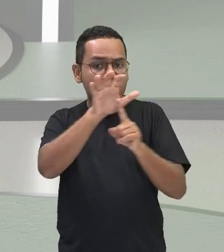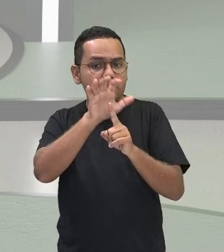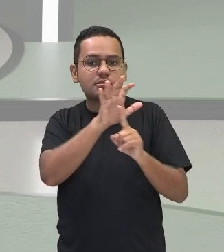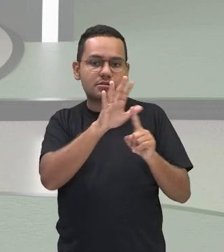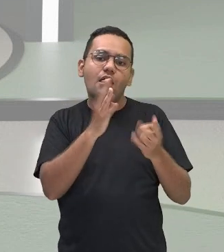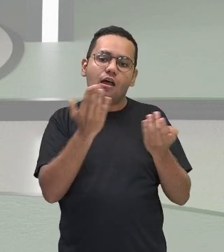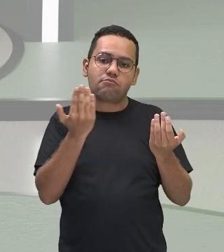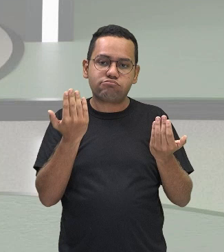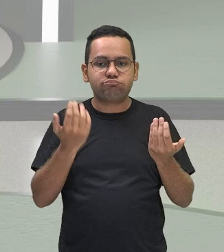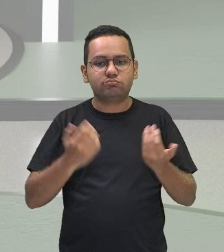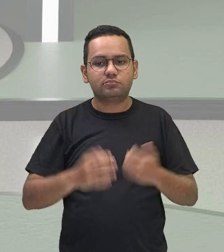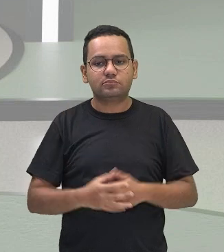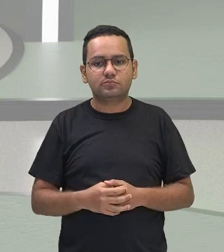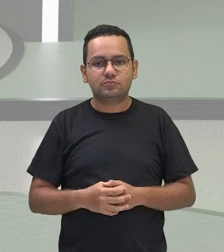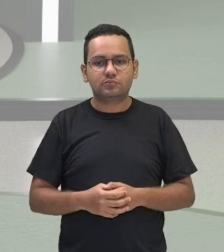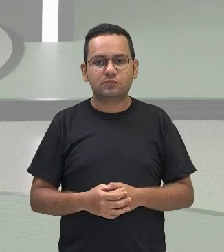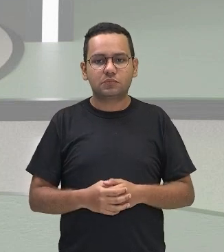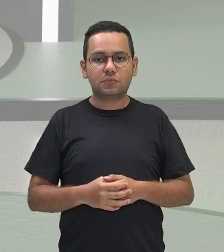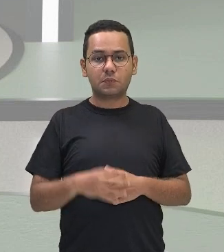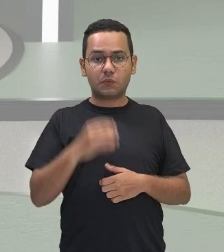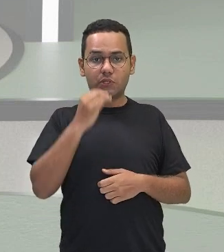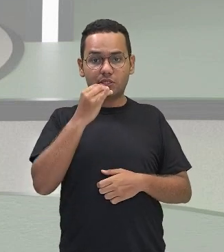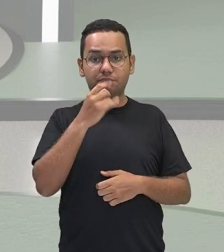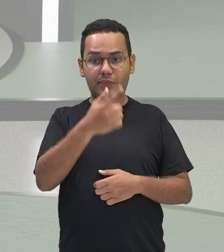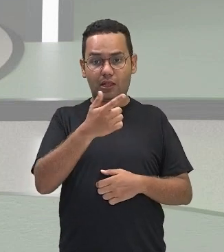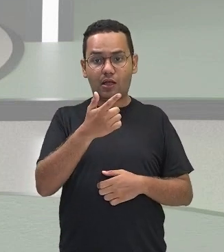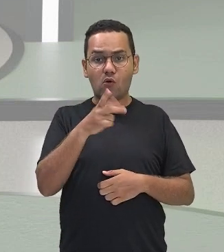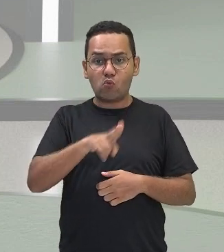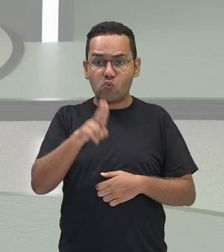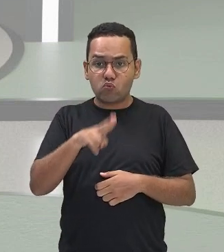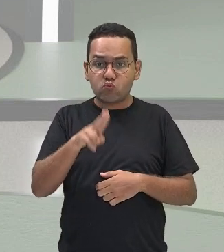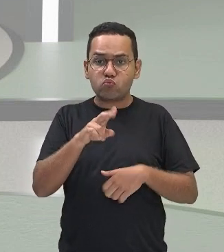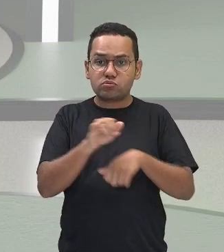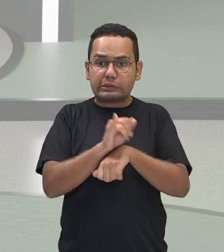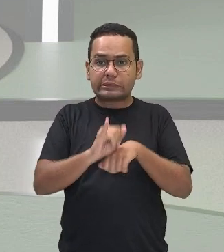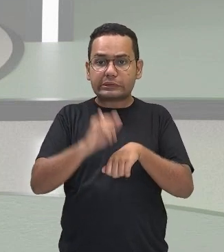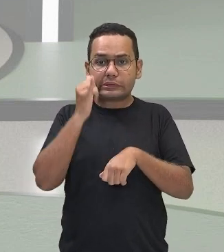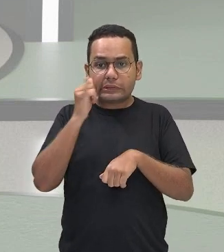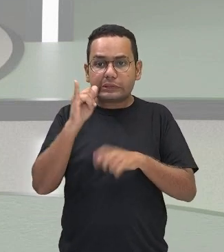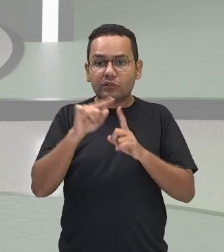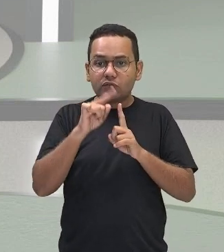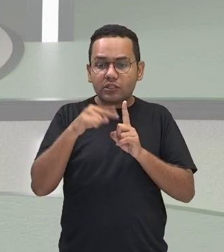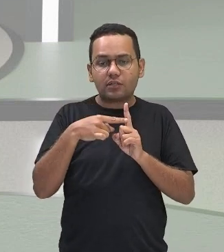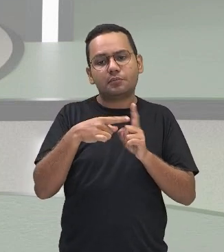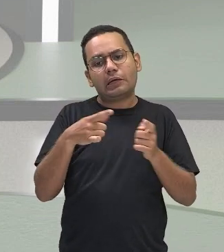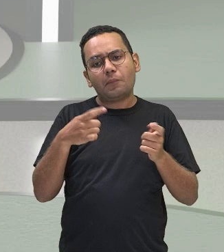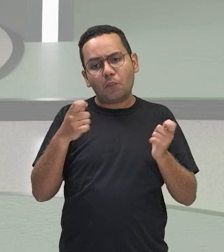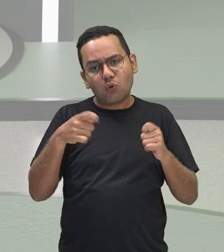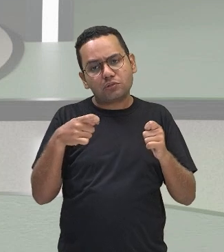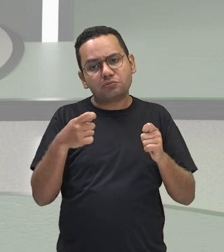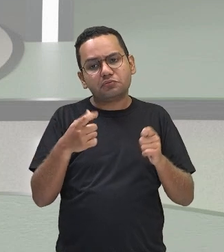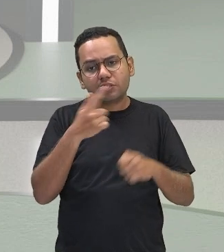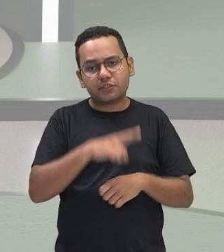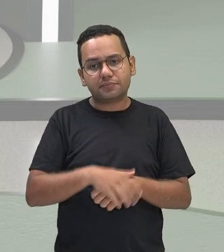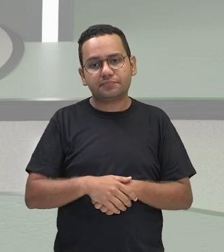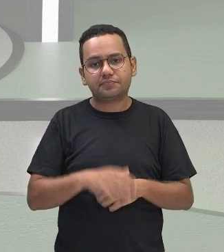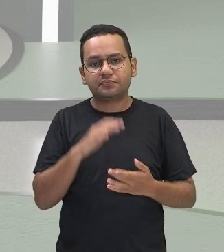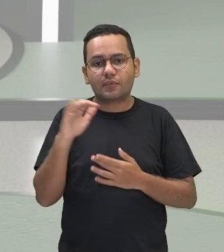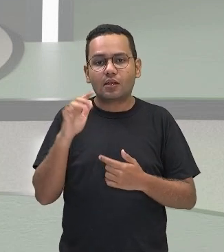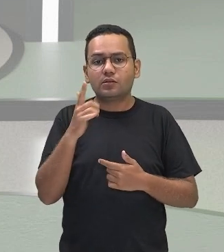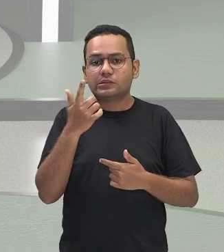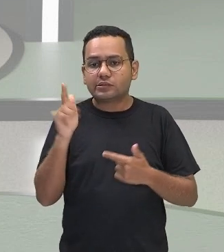vezes, mesmo com um método contraceptivo, ocorrer um episódio de gravidez. Segundo método que eu trago para